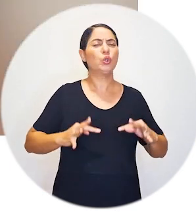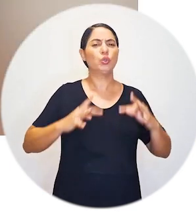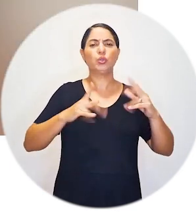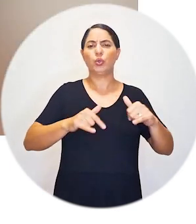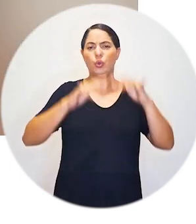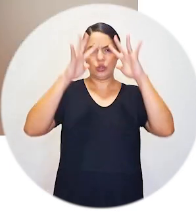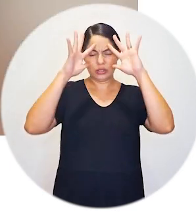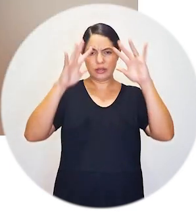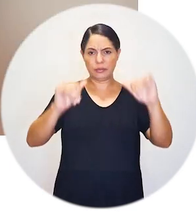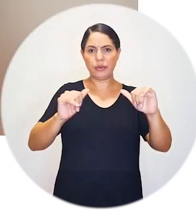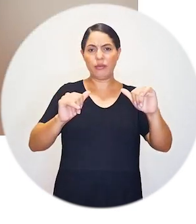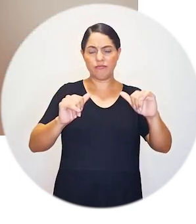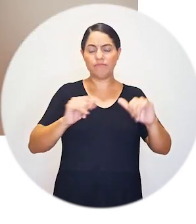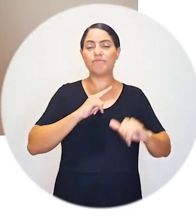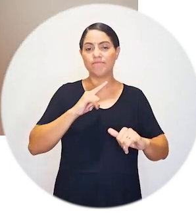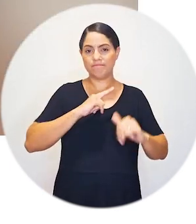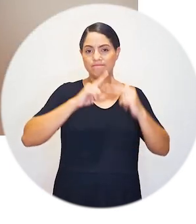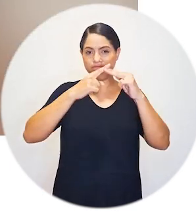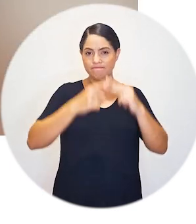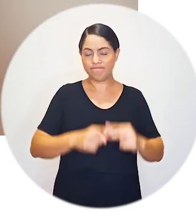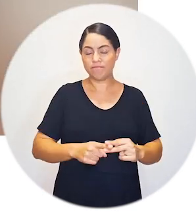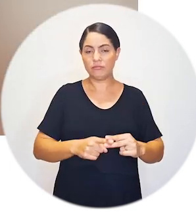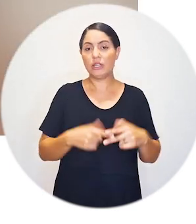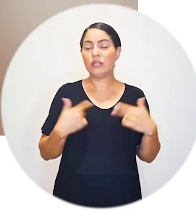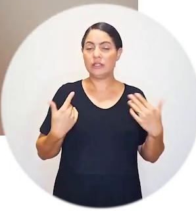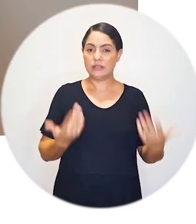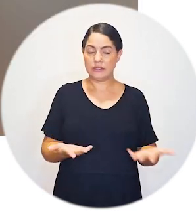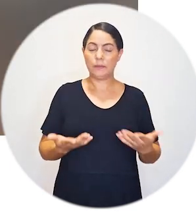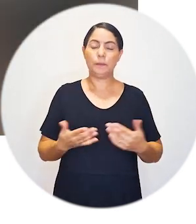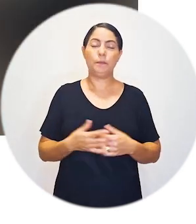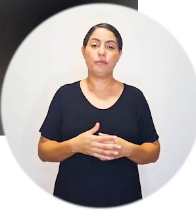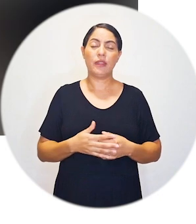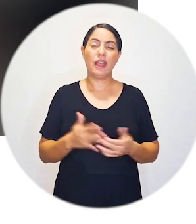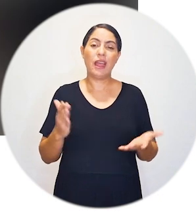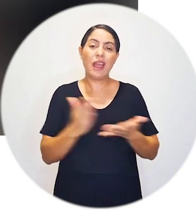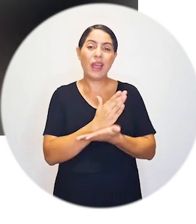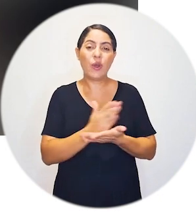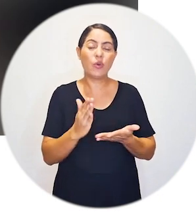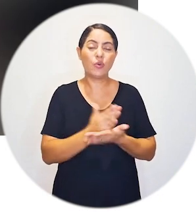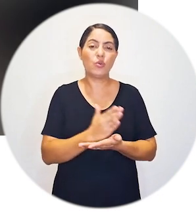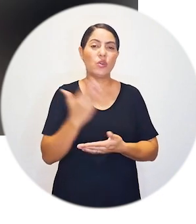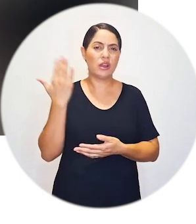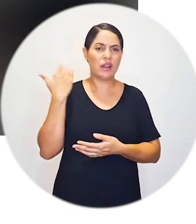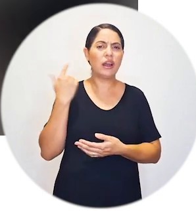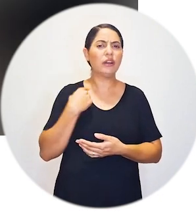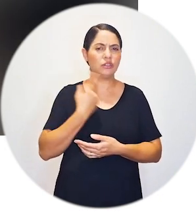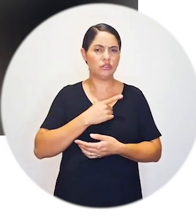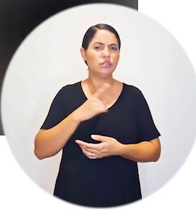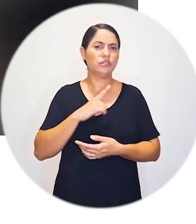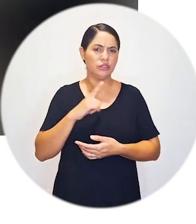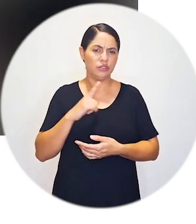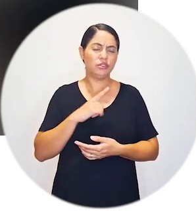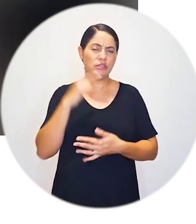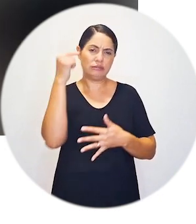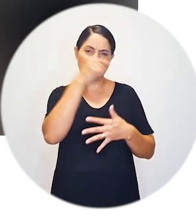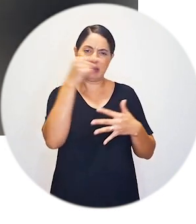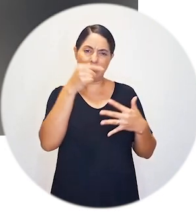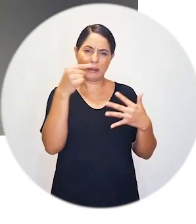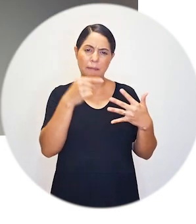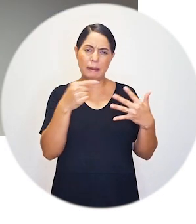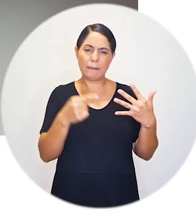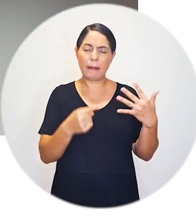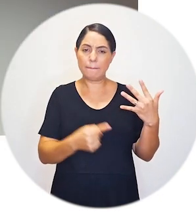os tribunais de ética. Porque, assim, os registros que a gente tinha era de forma pontual,